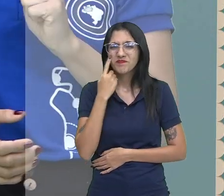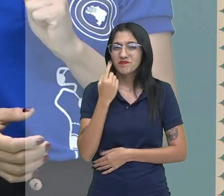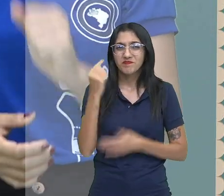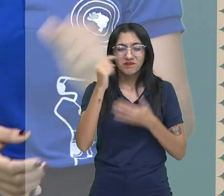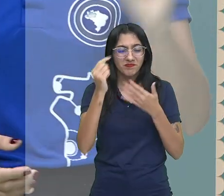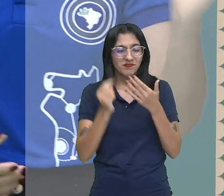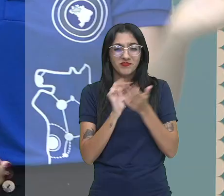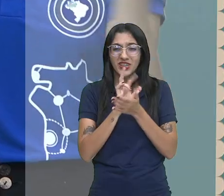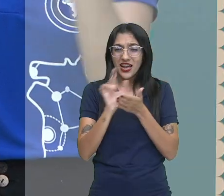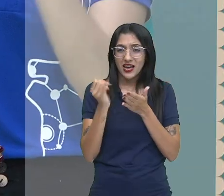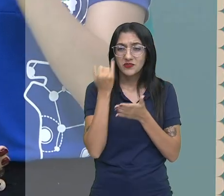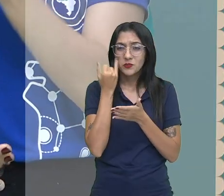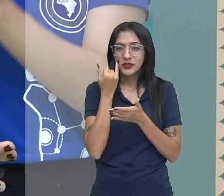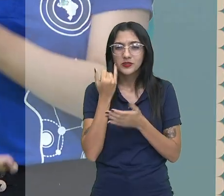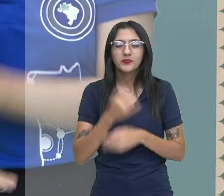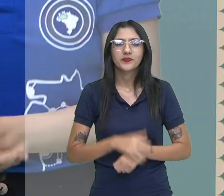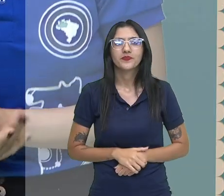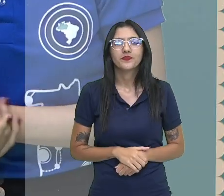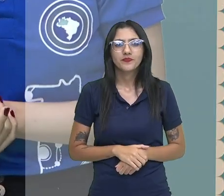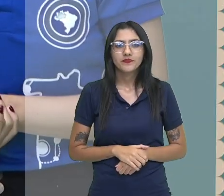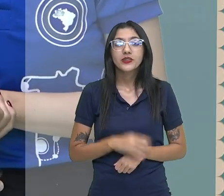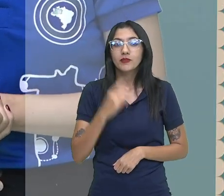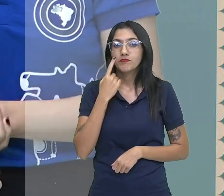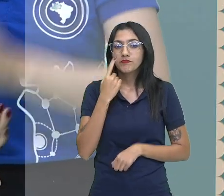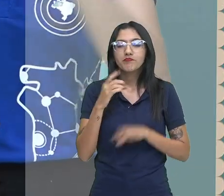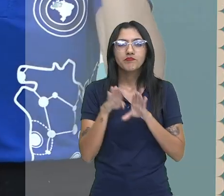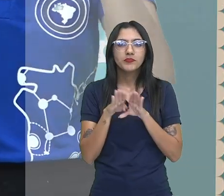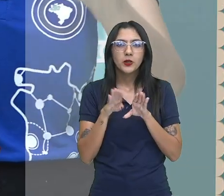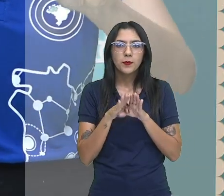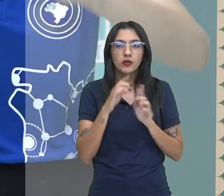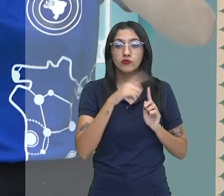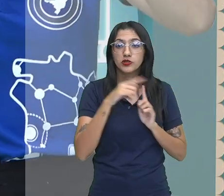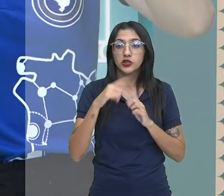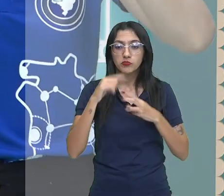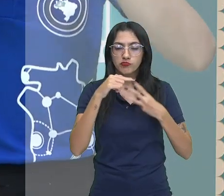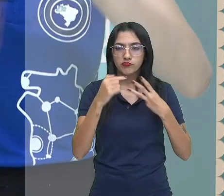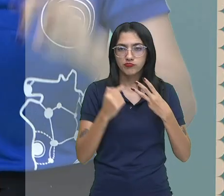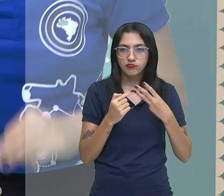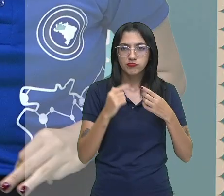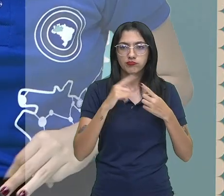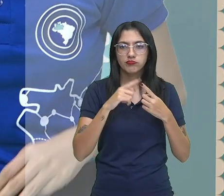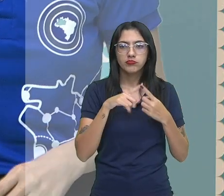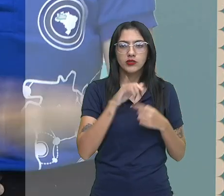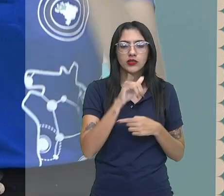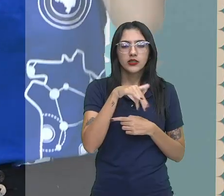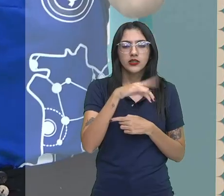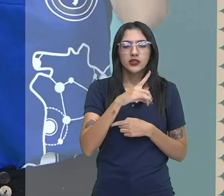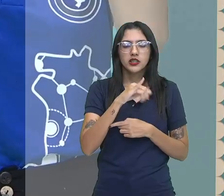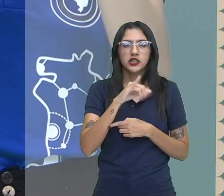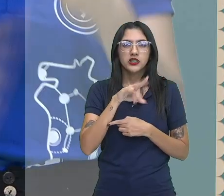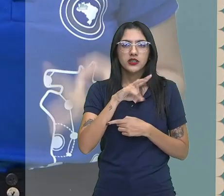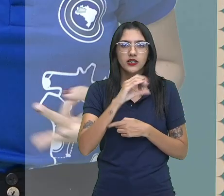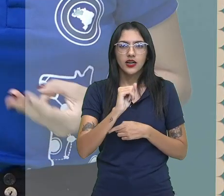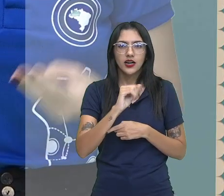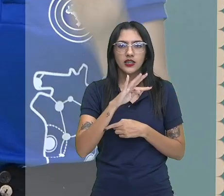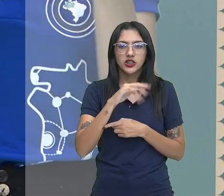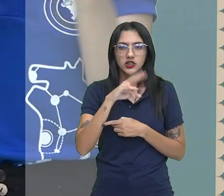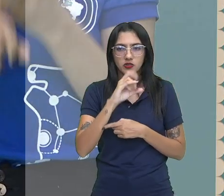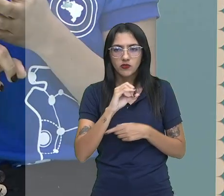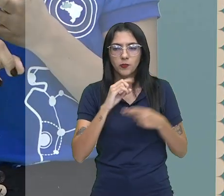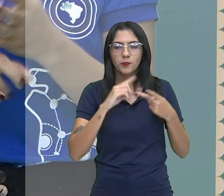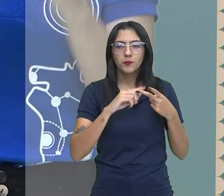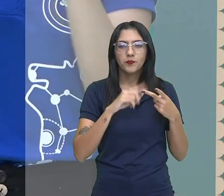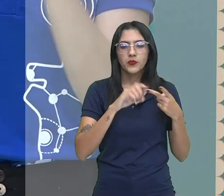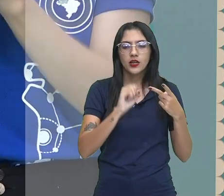muita informação. E aí nós temos os modos verbais, que são 3. Indicativo, imperativo